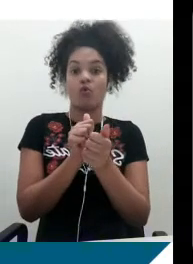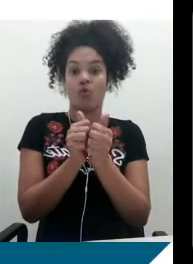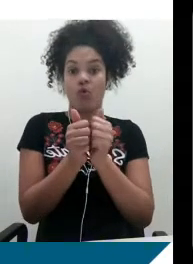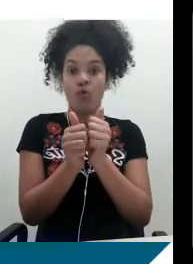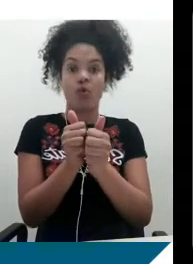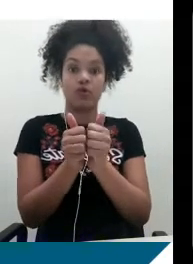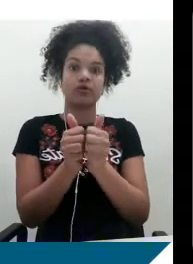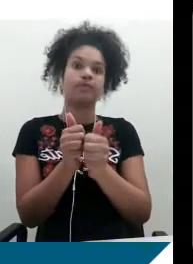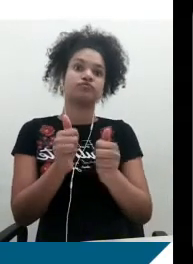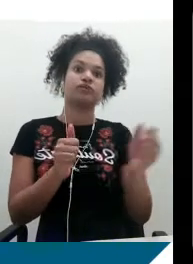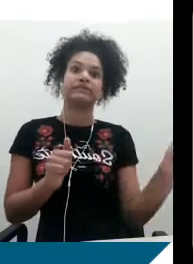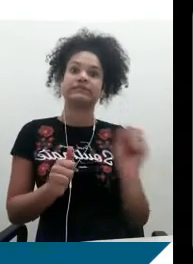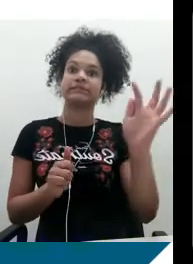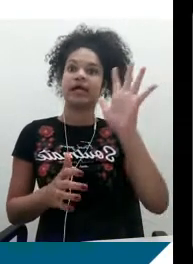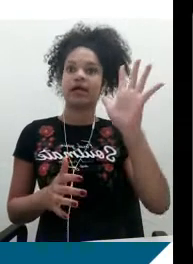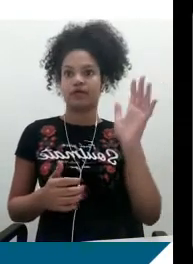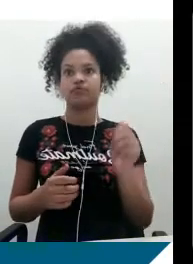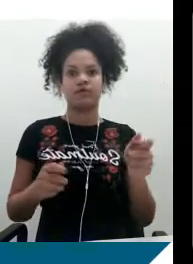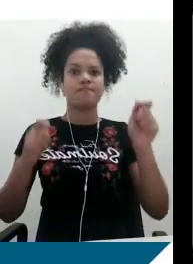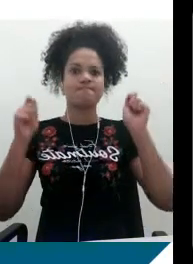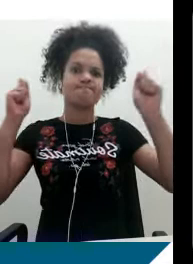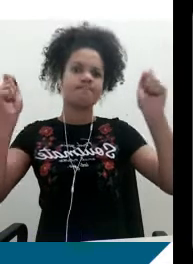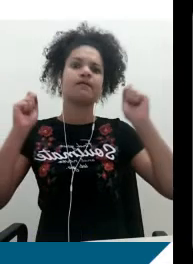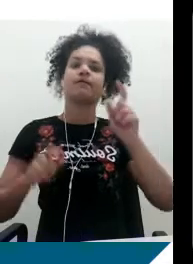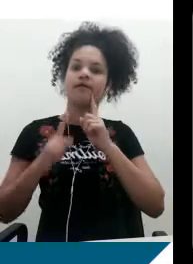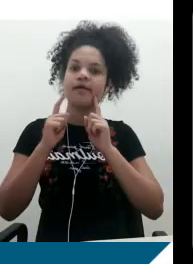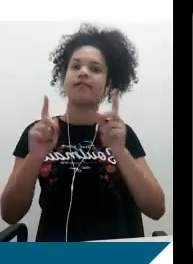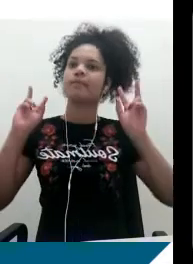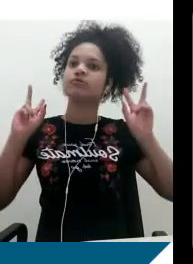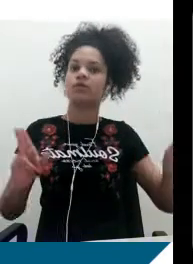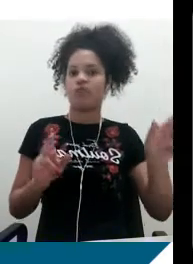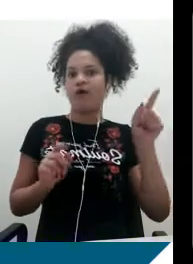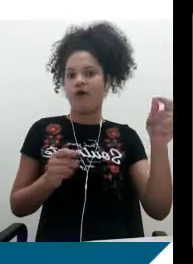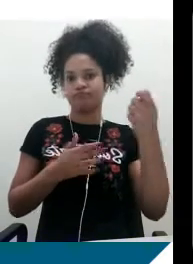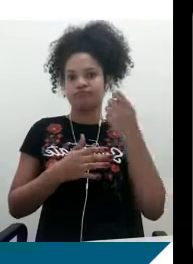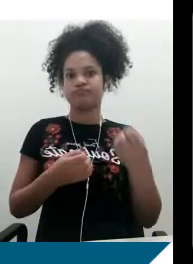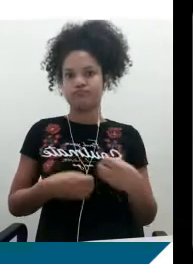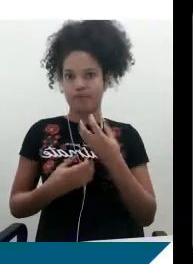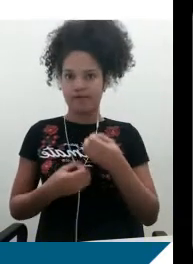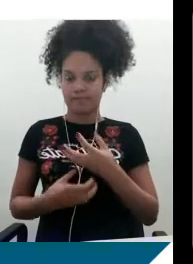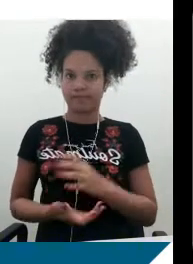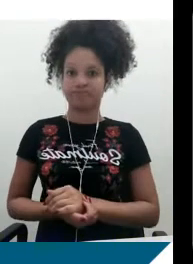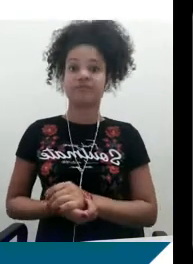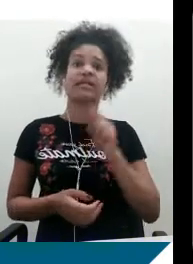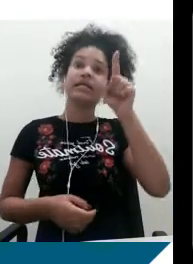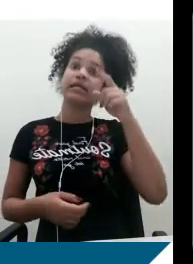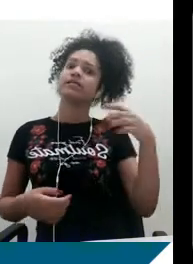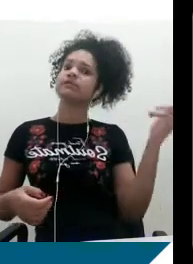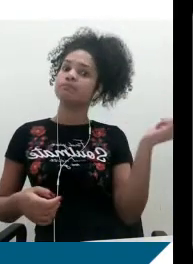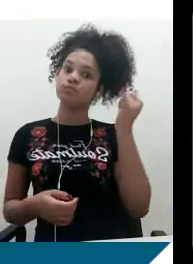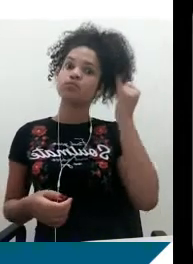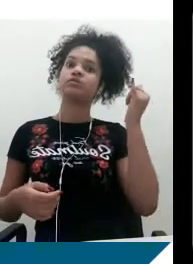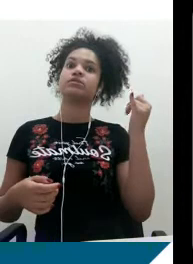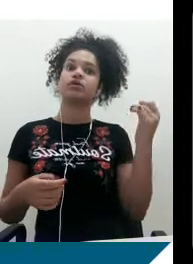Bom, no exemplo citado, vocês puderam ver a letra de uma música, mas é possível que vocês coloquem também um poema, que